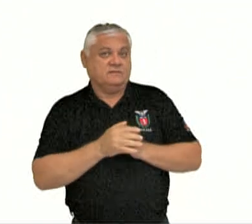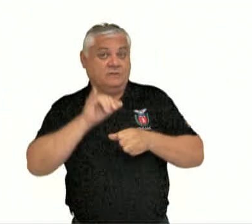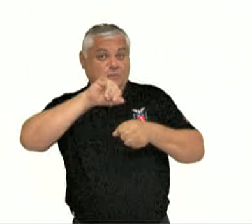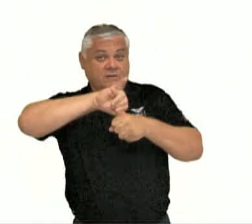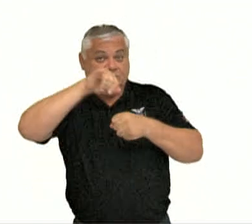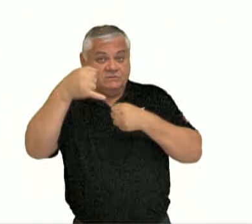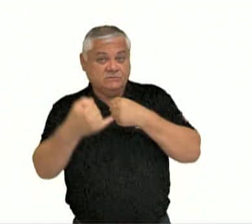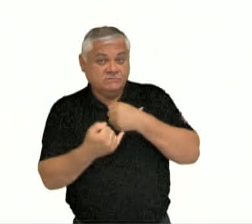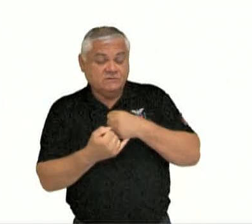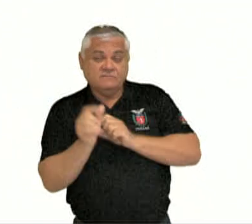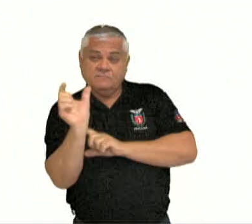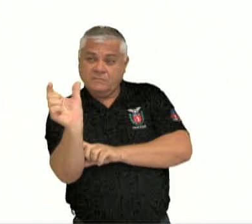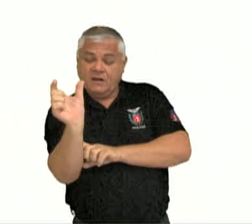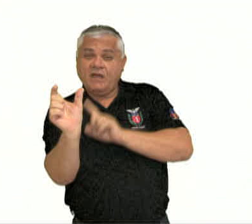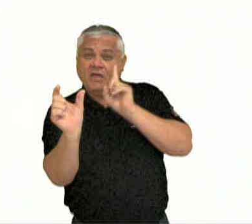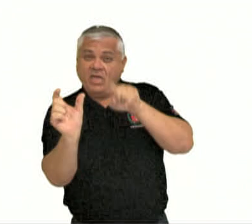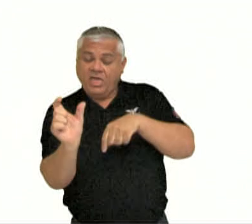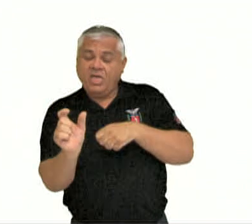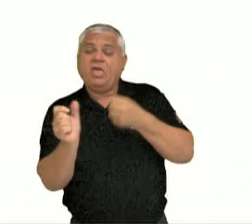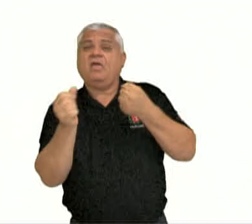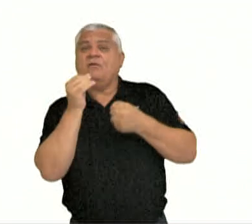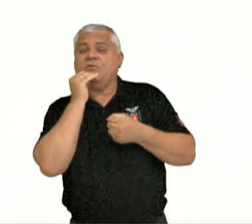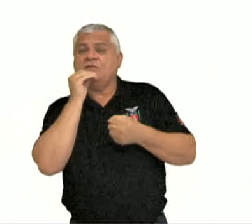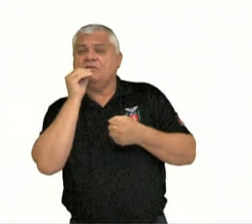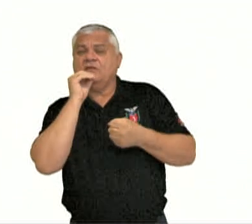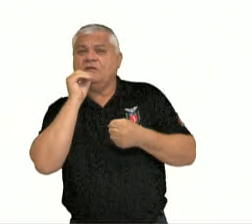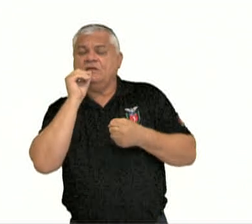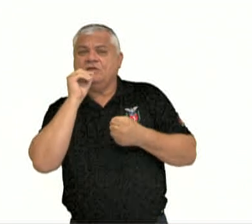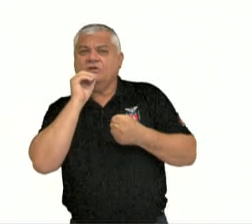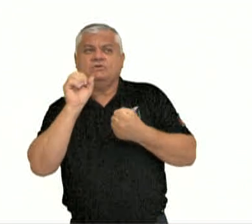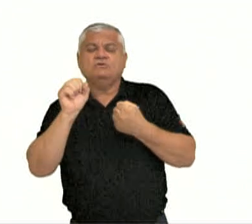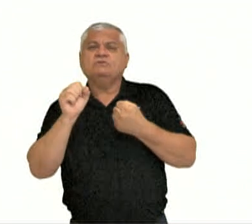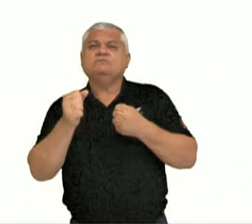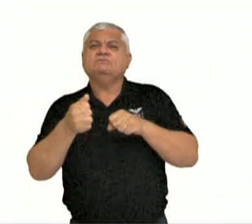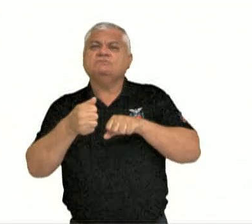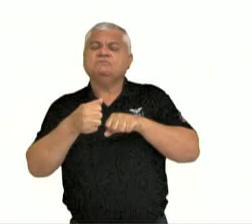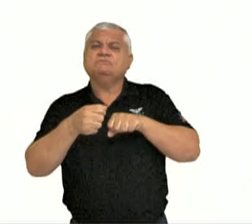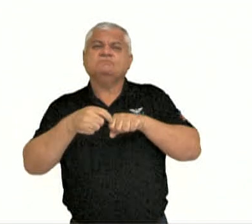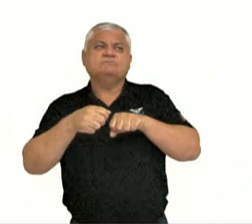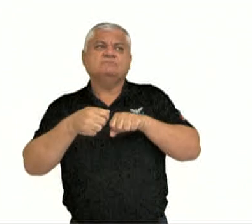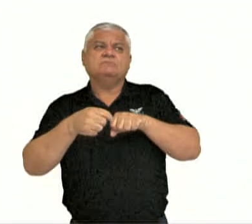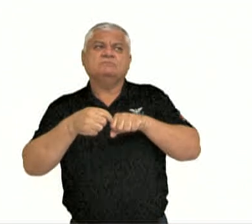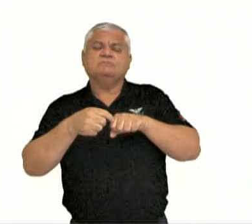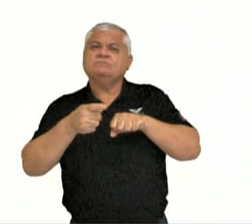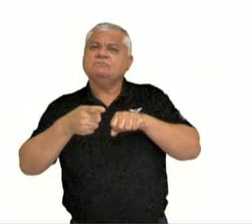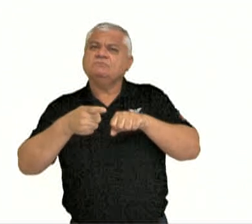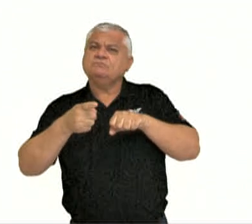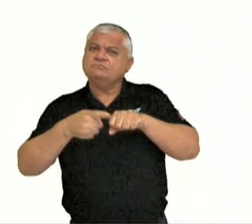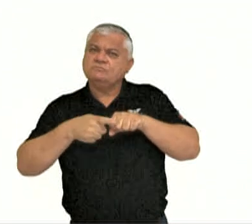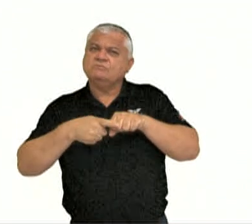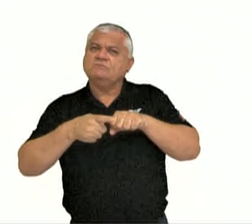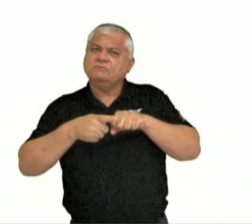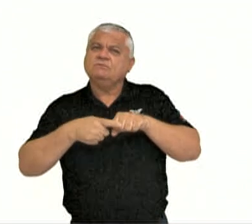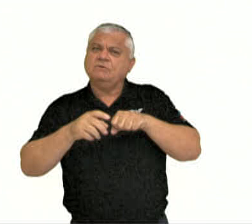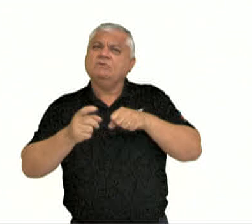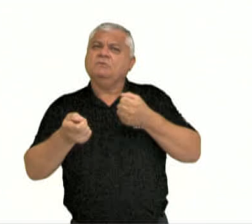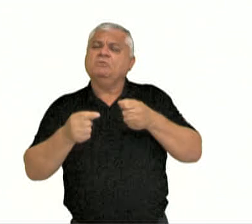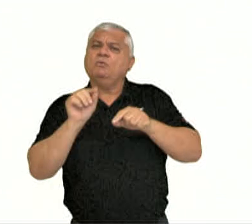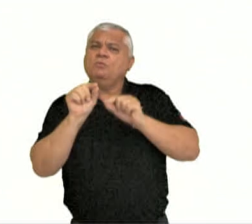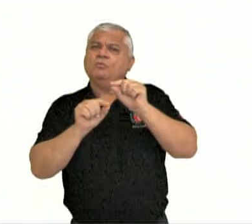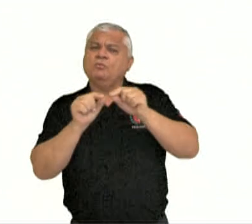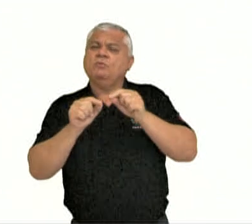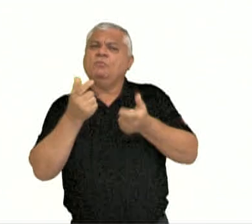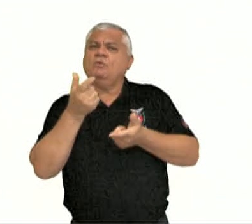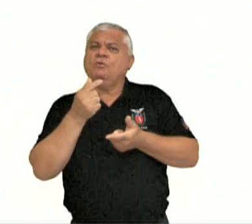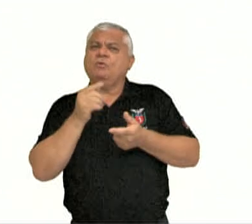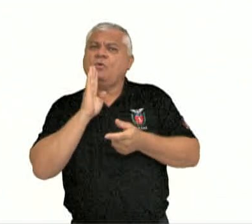adjetivo vem do substantivo epistemologia, que significa o estudo sobre como se produz o conhecimento,